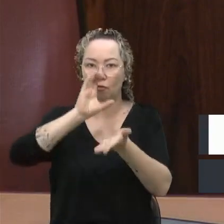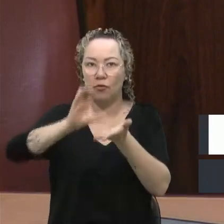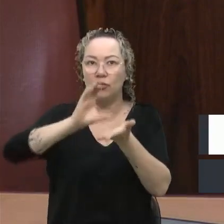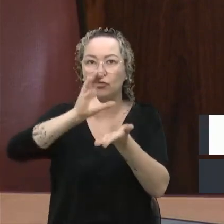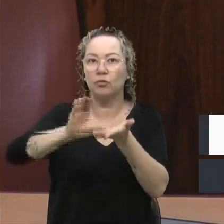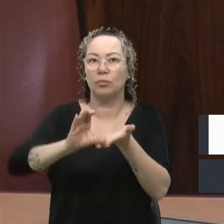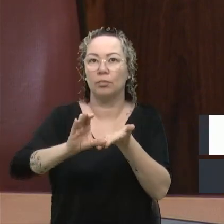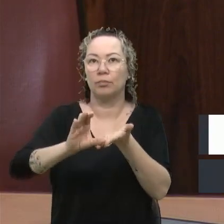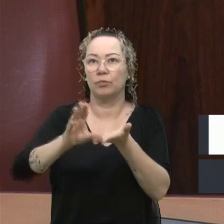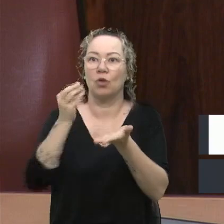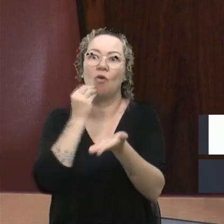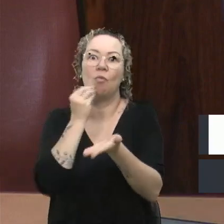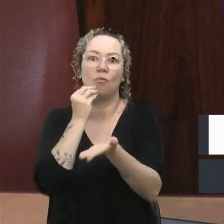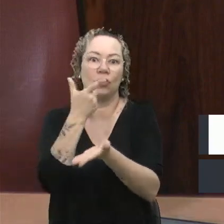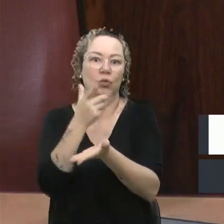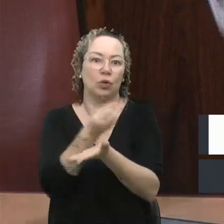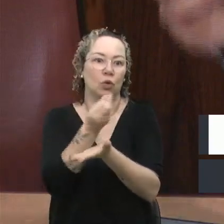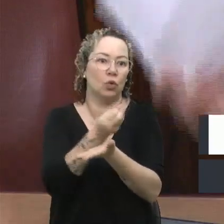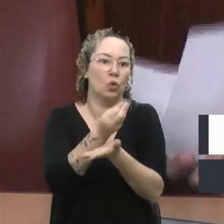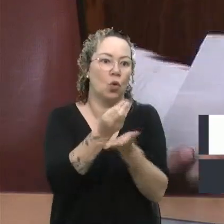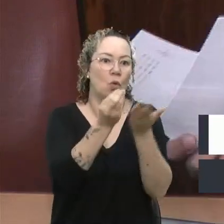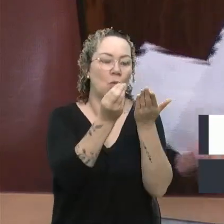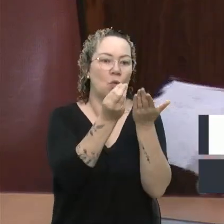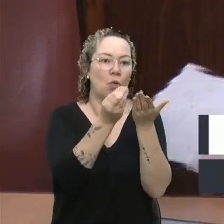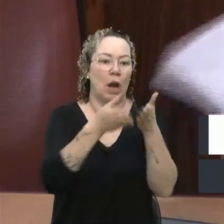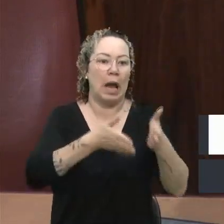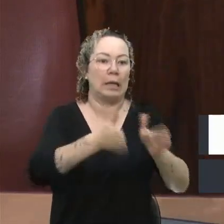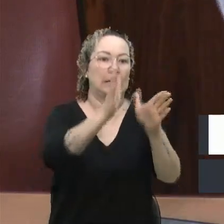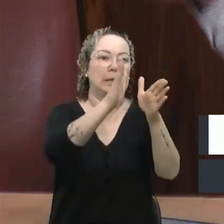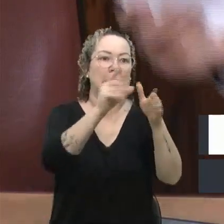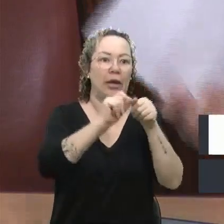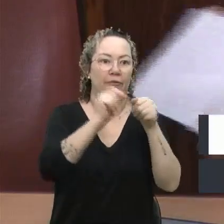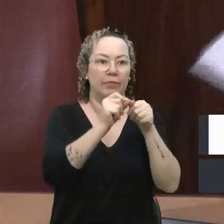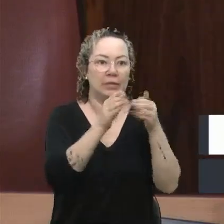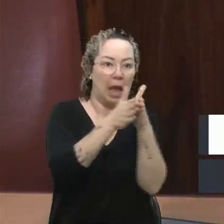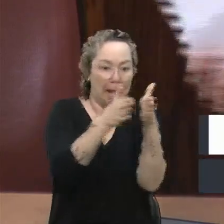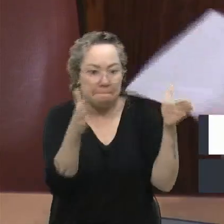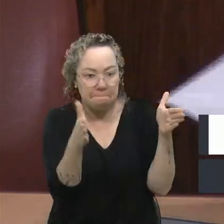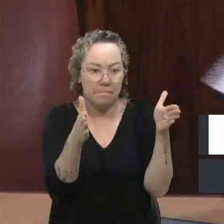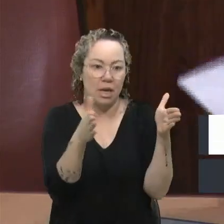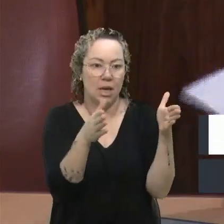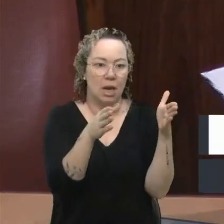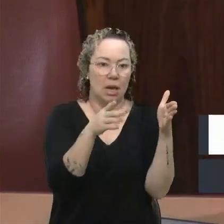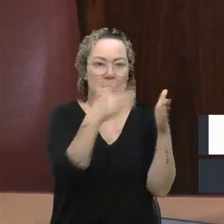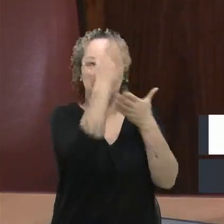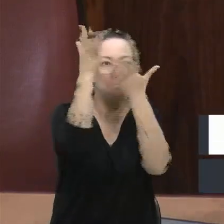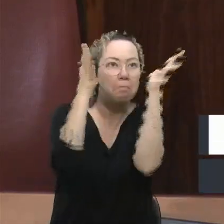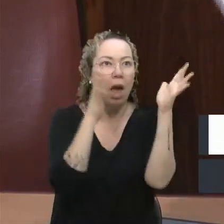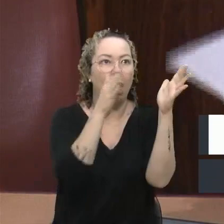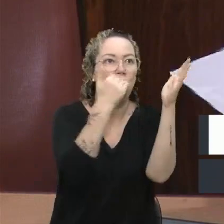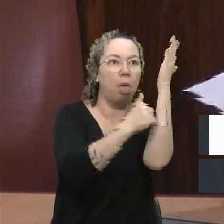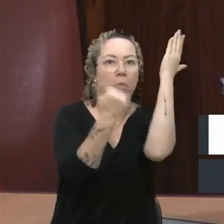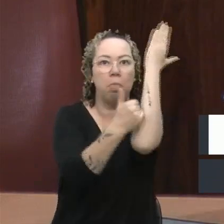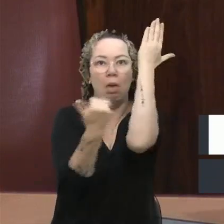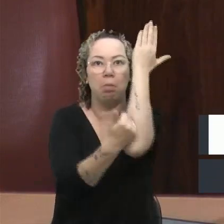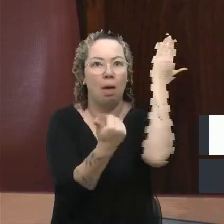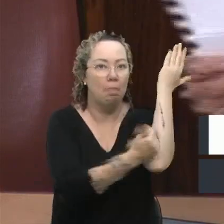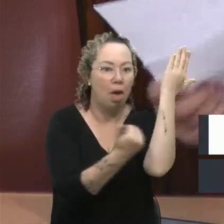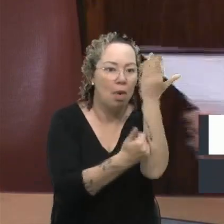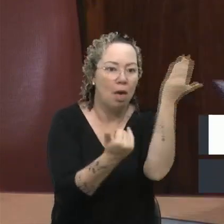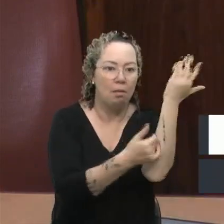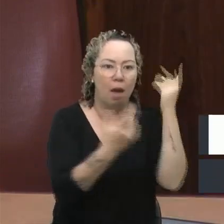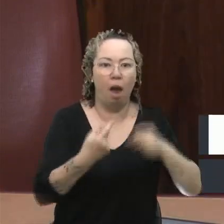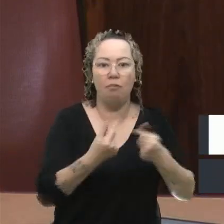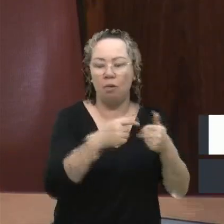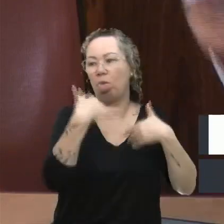que não cabe ter que desbarrancar, né, perar mato, tirar mato, enfim, além do valor, né, não potencializa